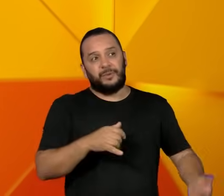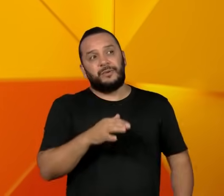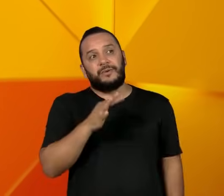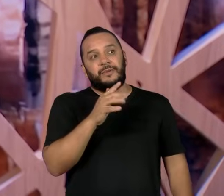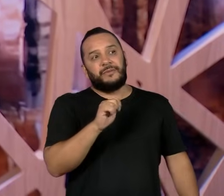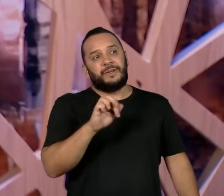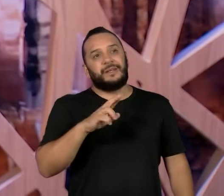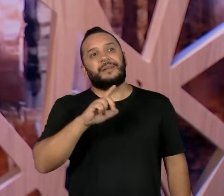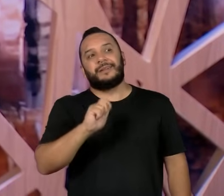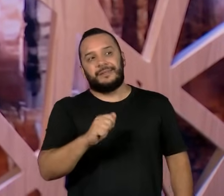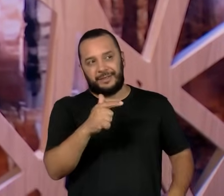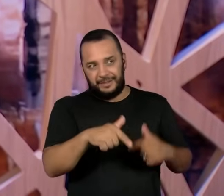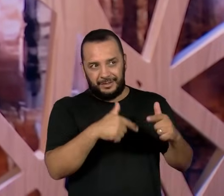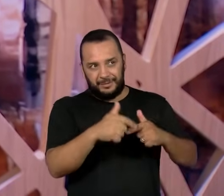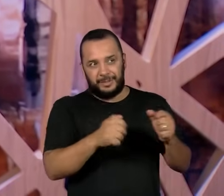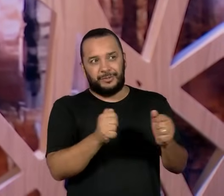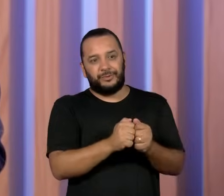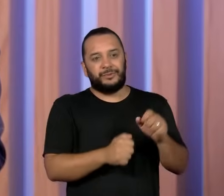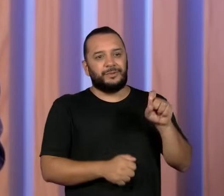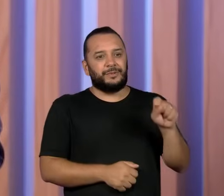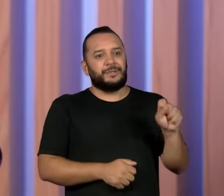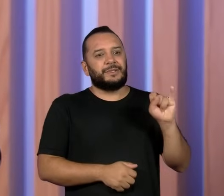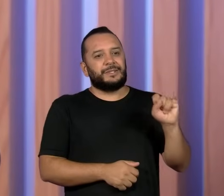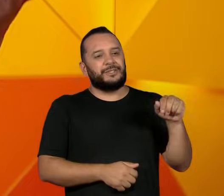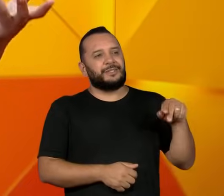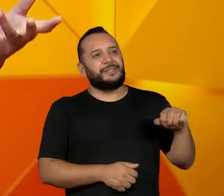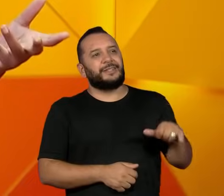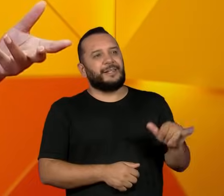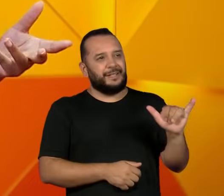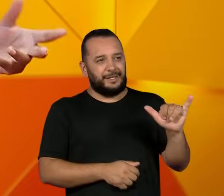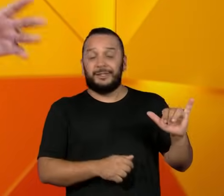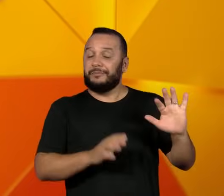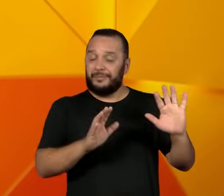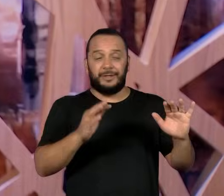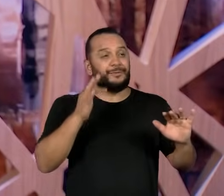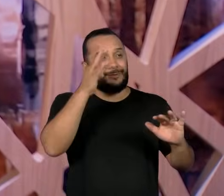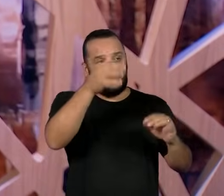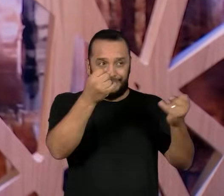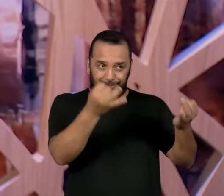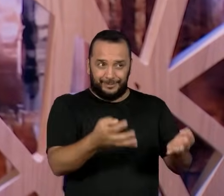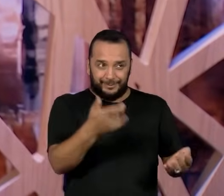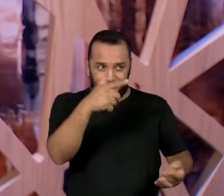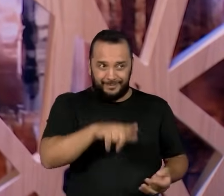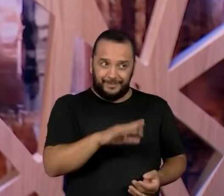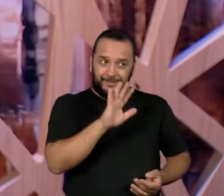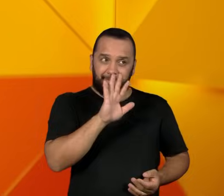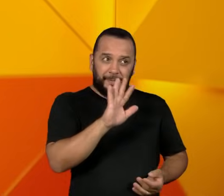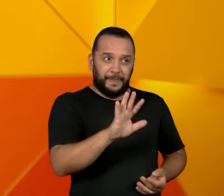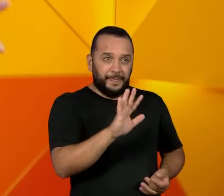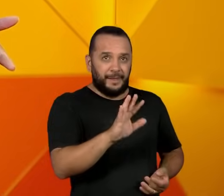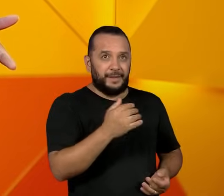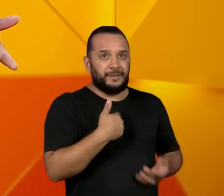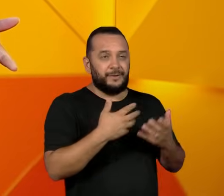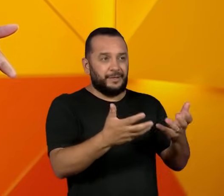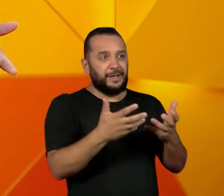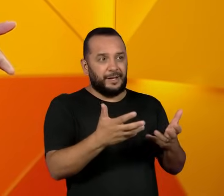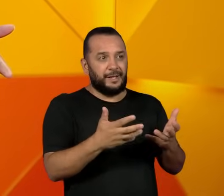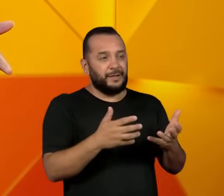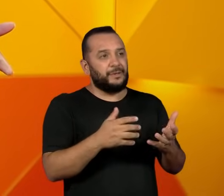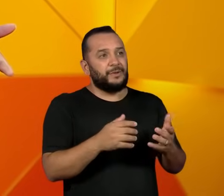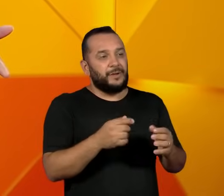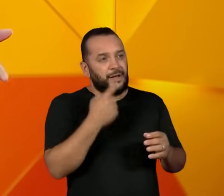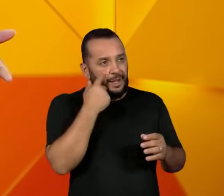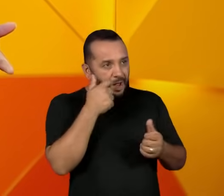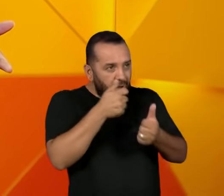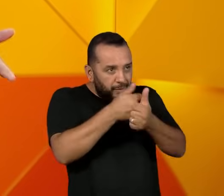Fernanda trabalhando com o Sidney. A gente vai deixar para um próximo programa, mas eu já vou deixar aqui o meu desejo de